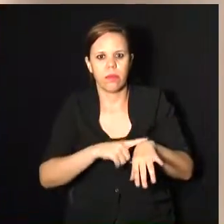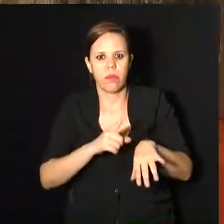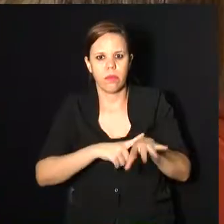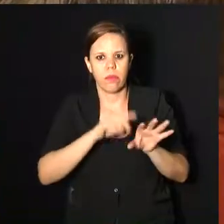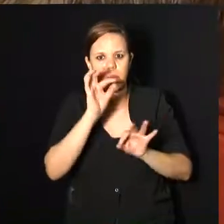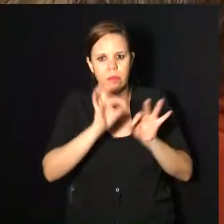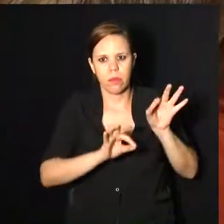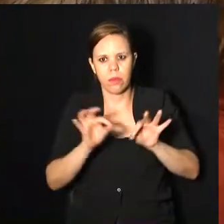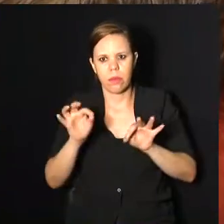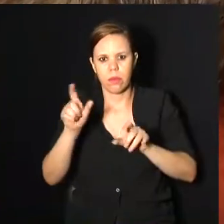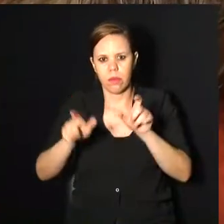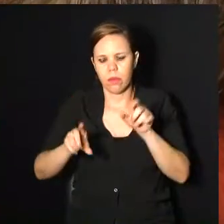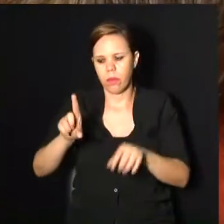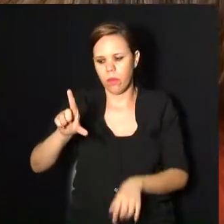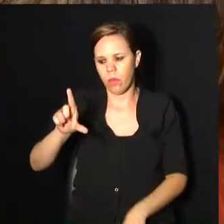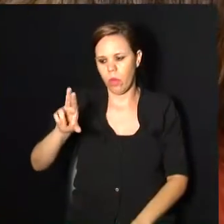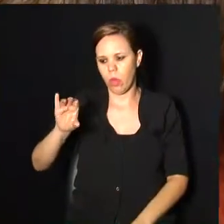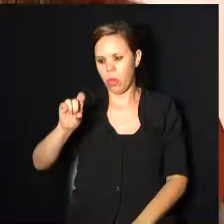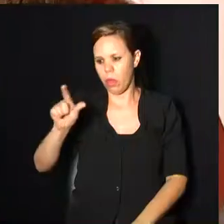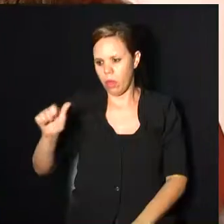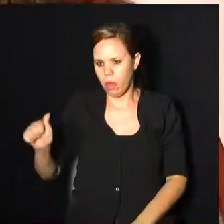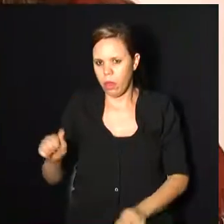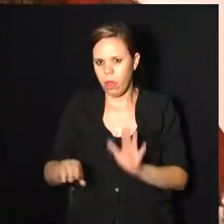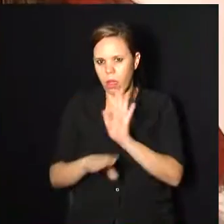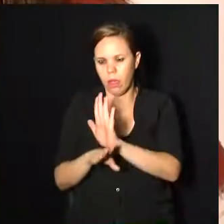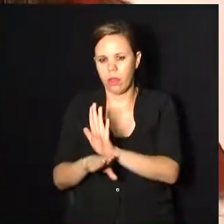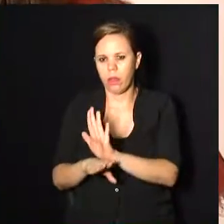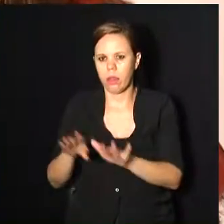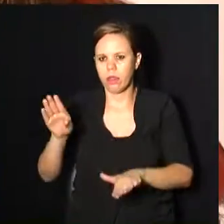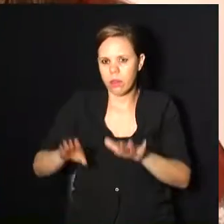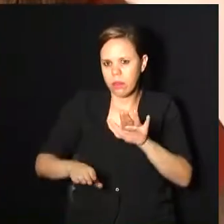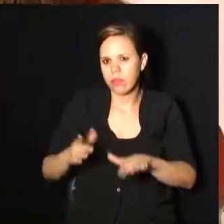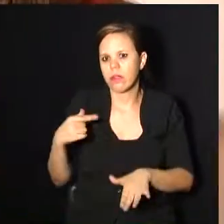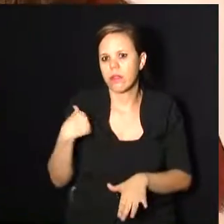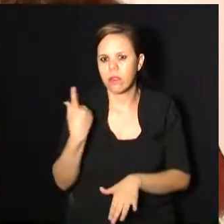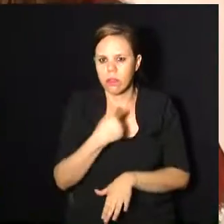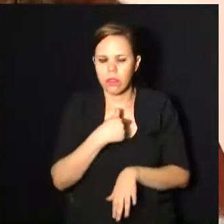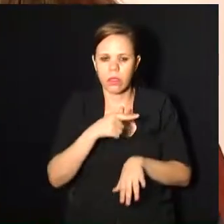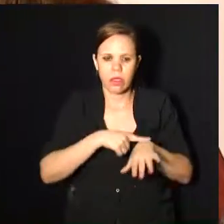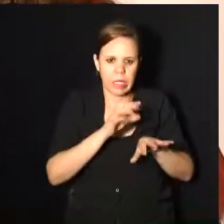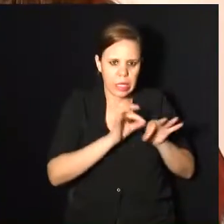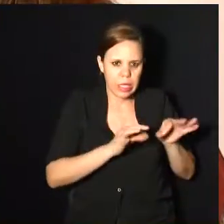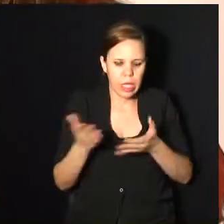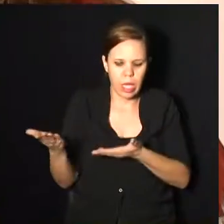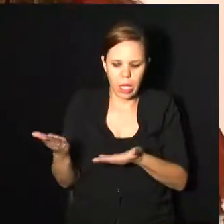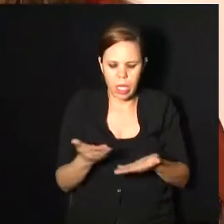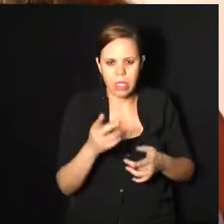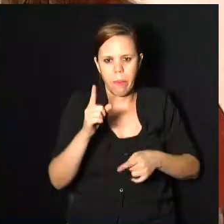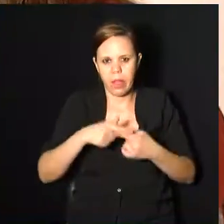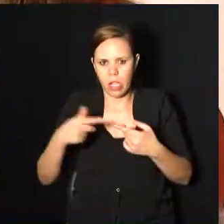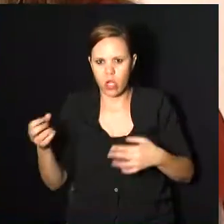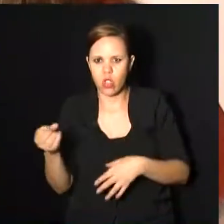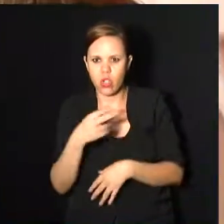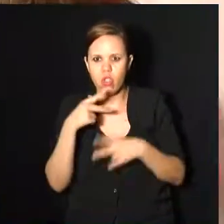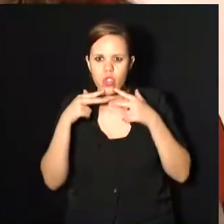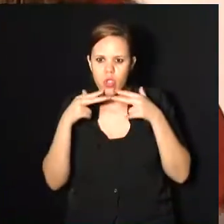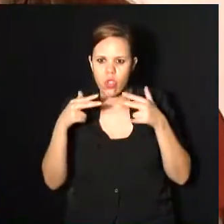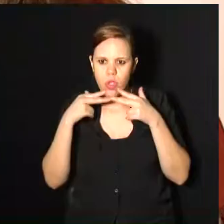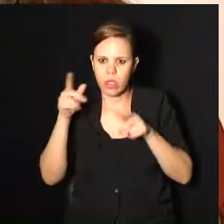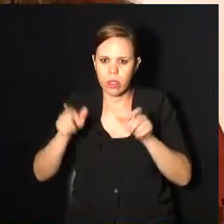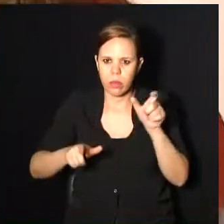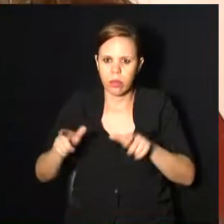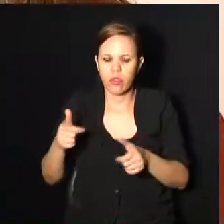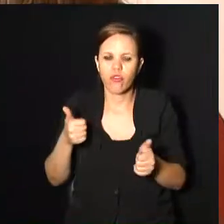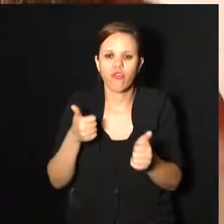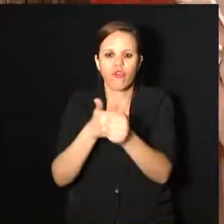look, a Luísa dá aquela ajudinha. A gente, de vez em quando, a gente tira um tempo, principalmente quando recebe peças novas, que é novidade. A galera que segue a